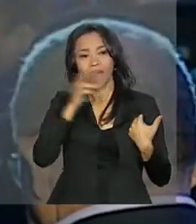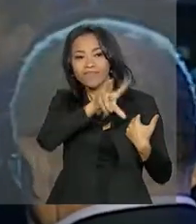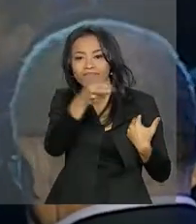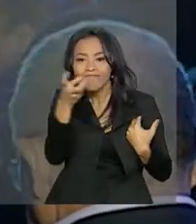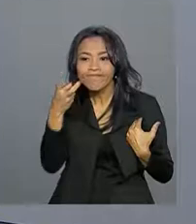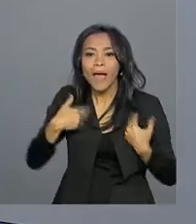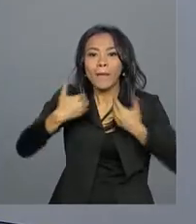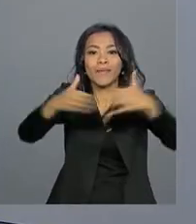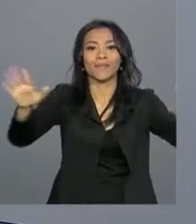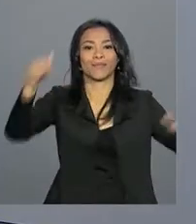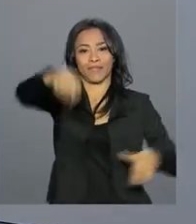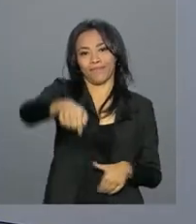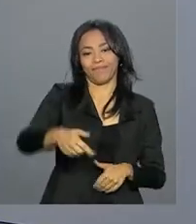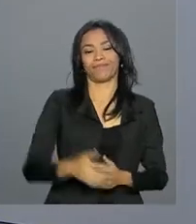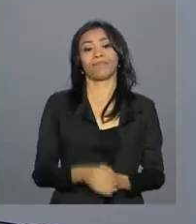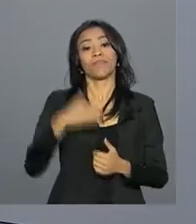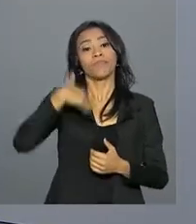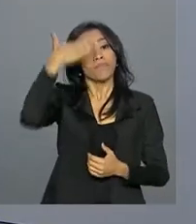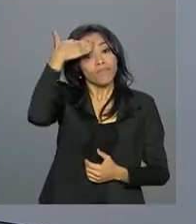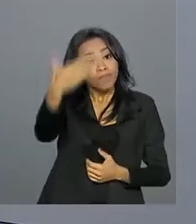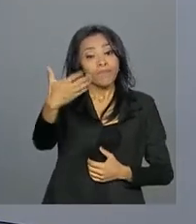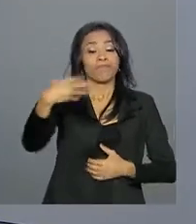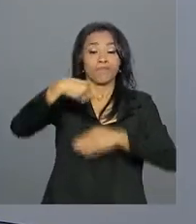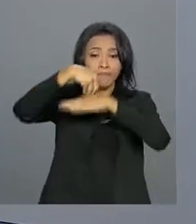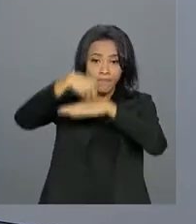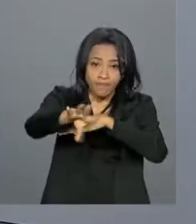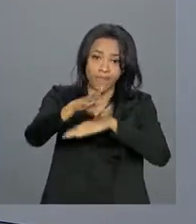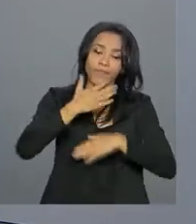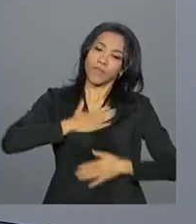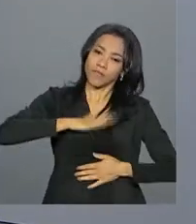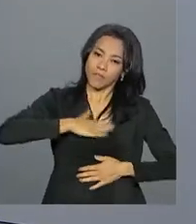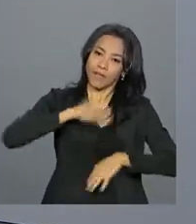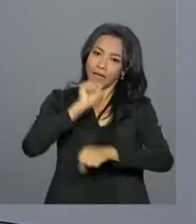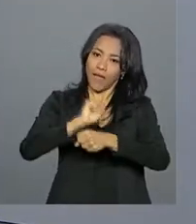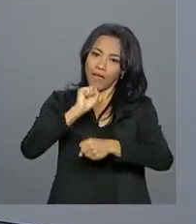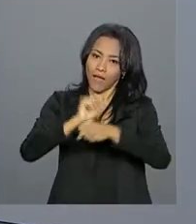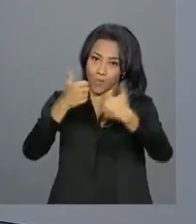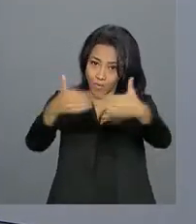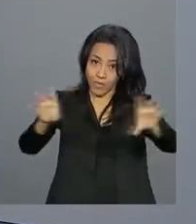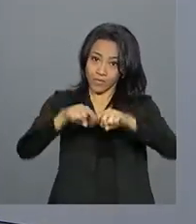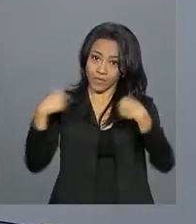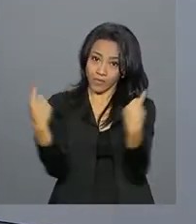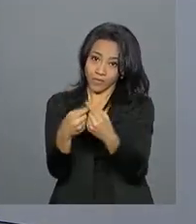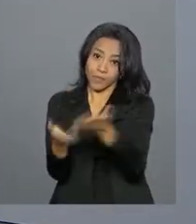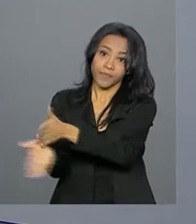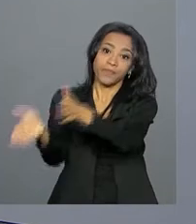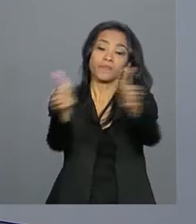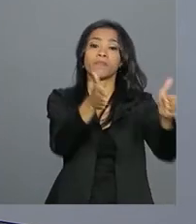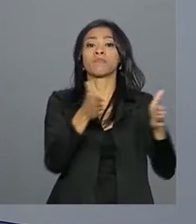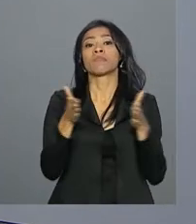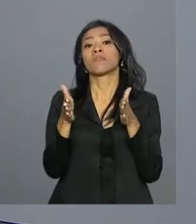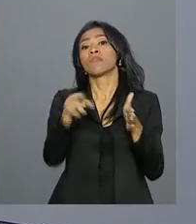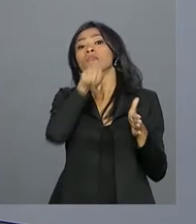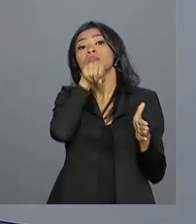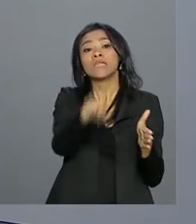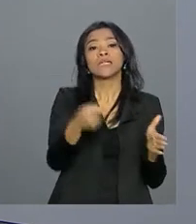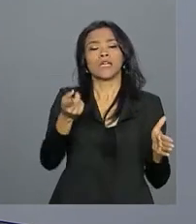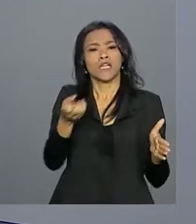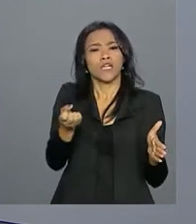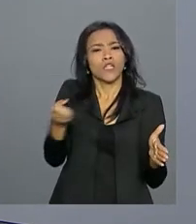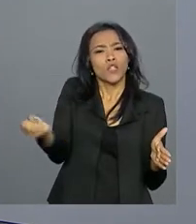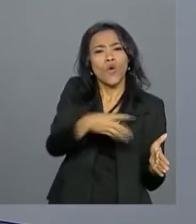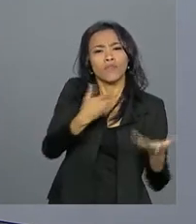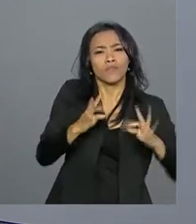você relata obrigada mas pelas informações a gente vai aguardar o início dessa cerimônia e por falar em inovação tecnologia e